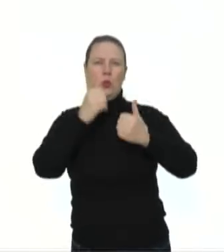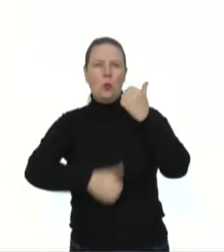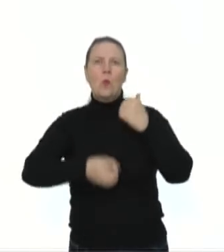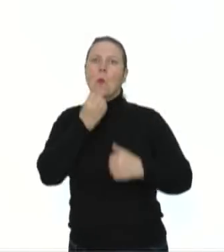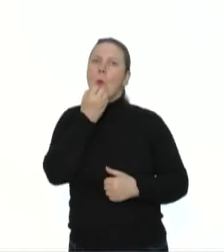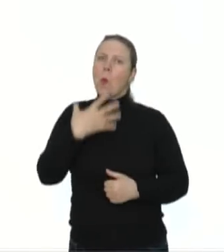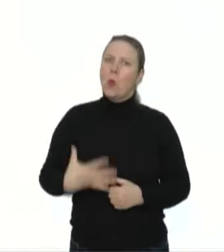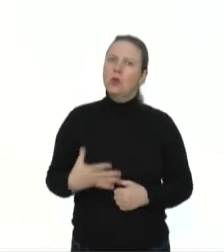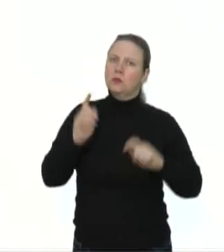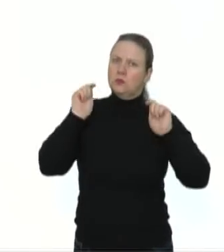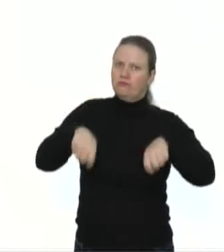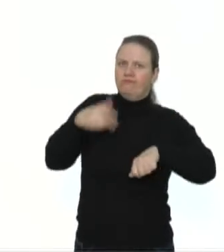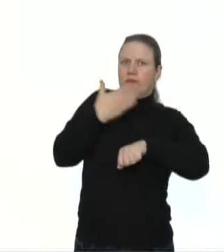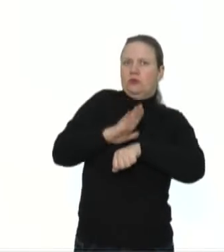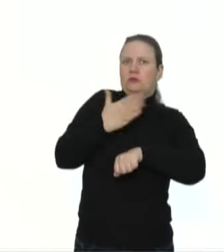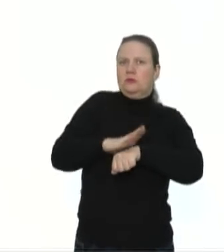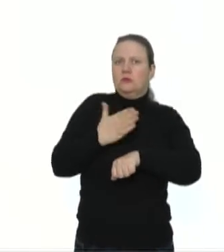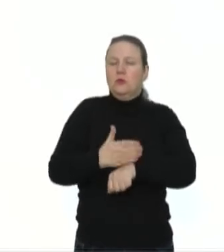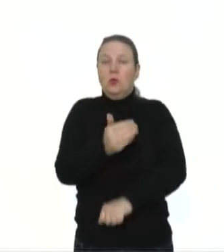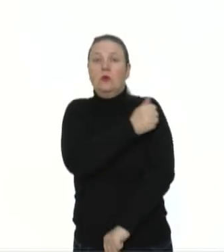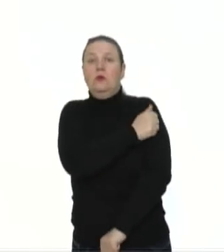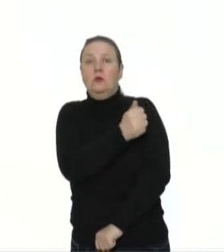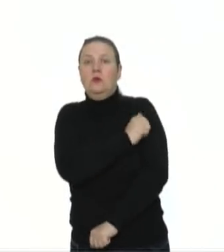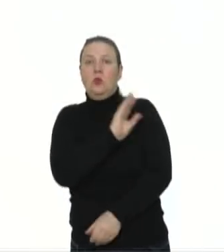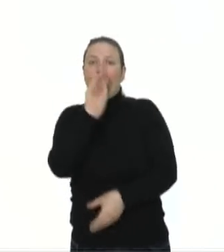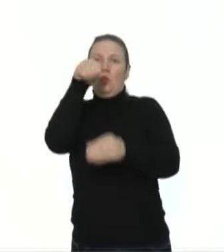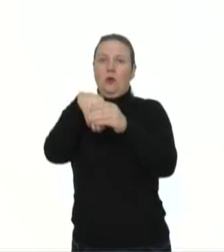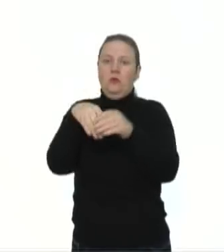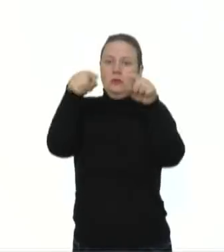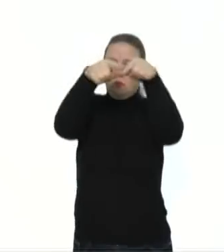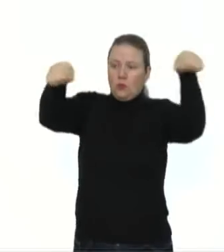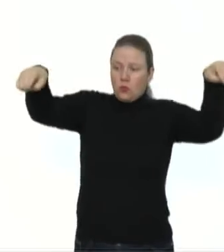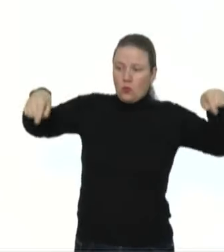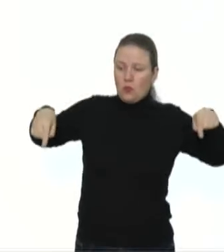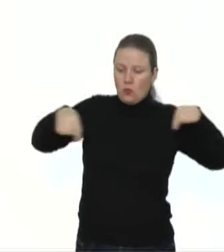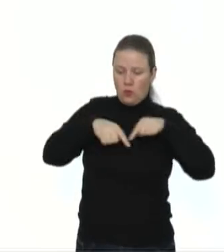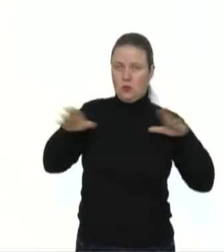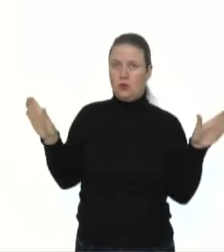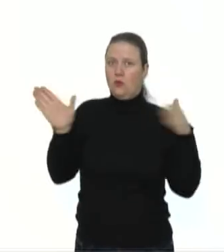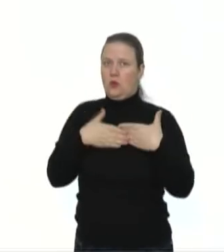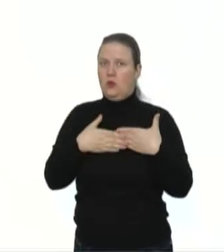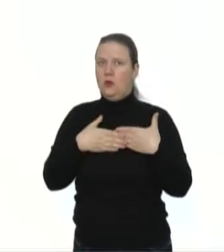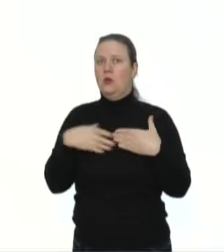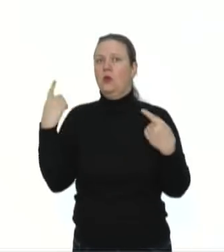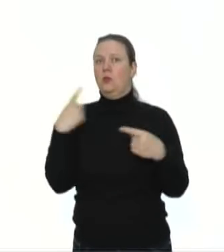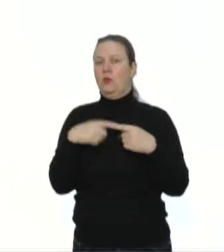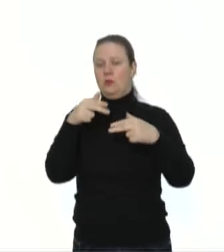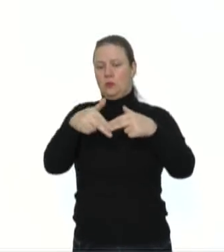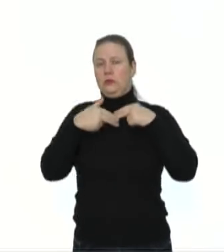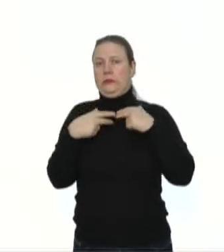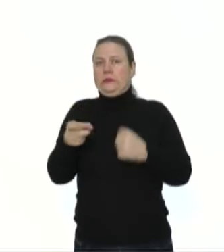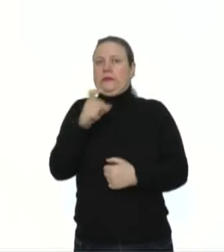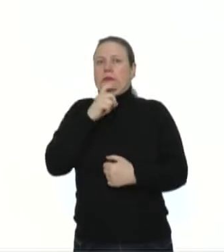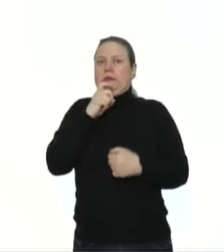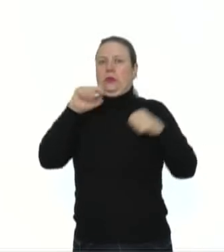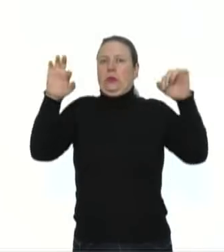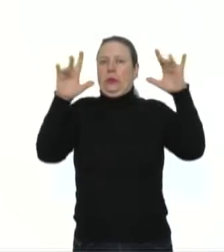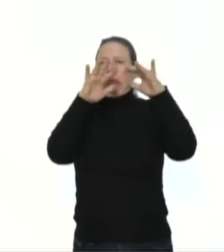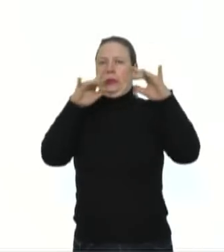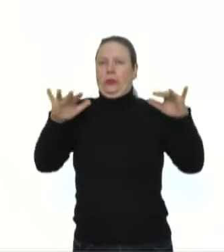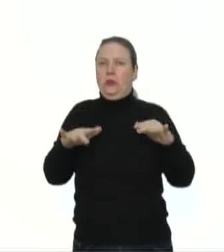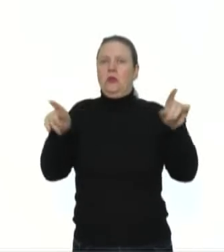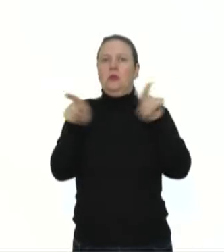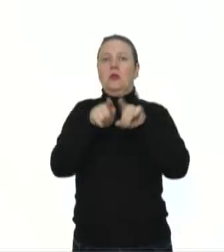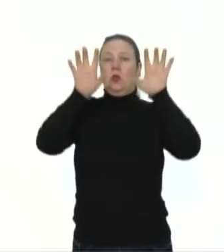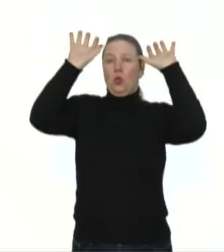que pudesse ser praticado pelos alunos dentro do ginásio, por conta do inverno rigoroso e da chuva